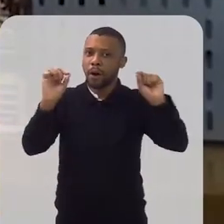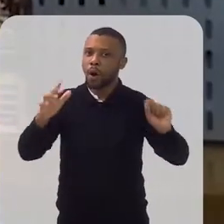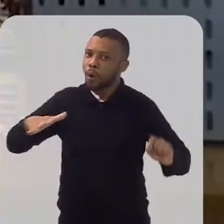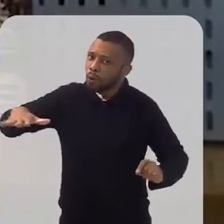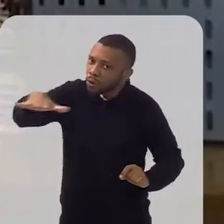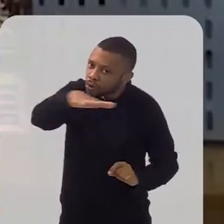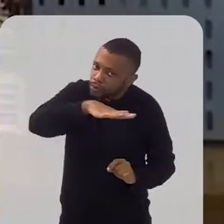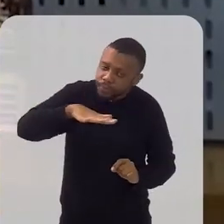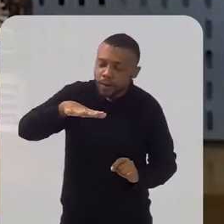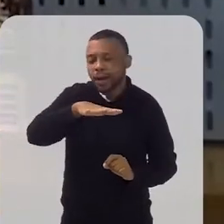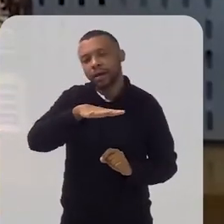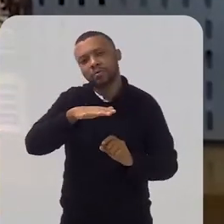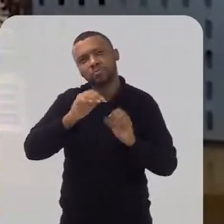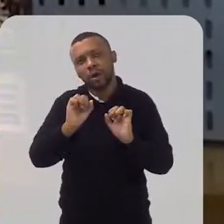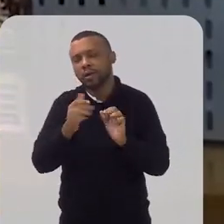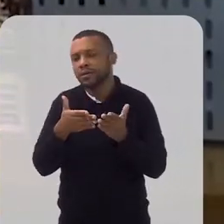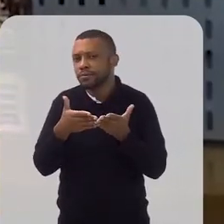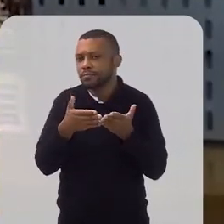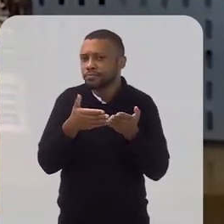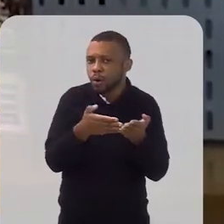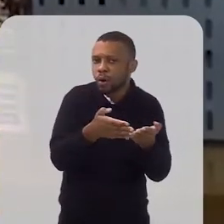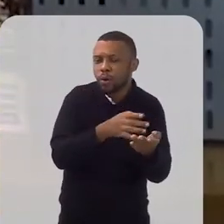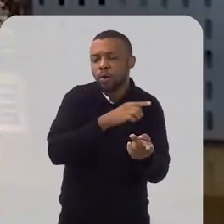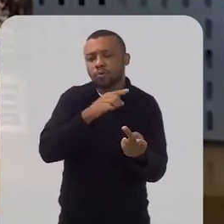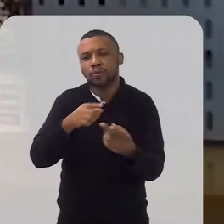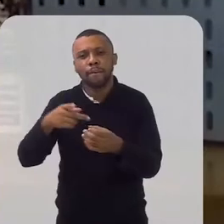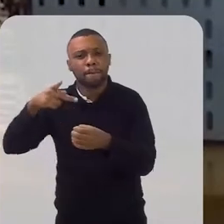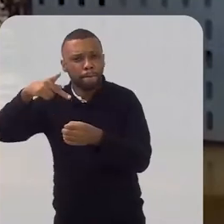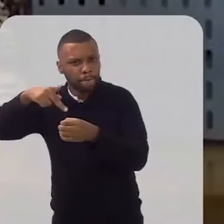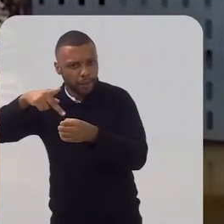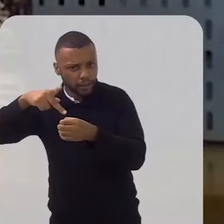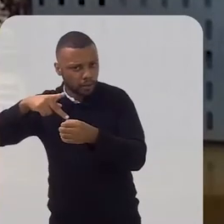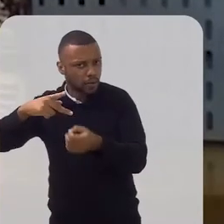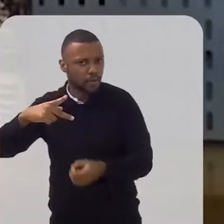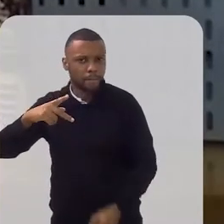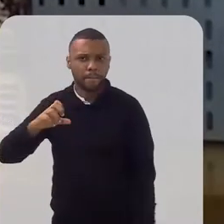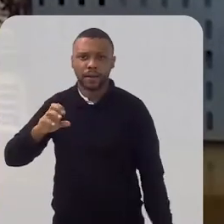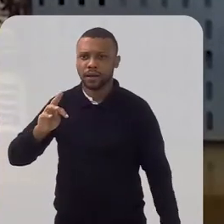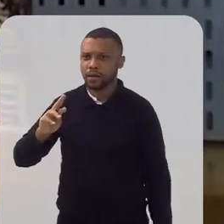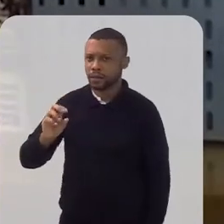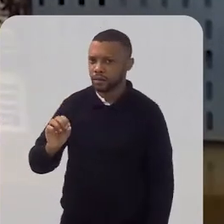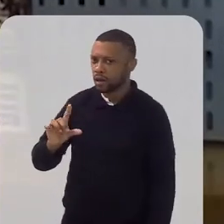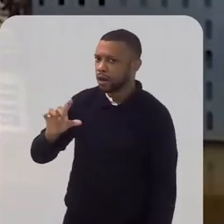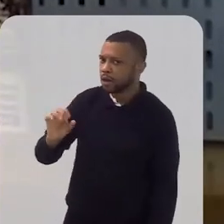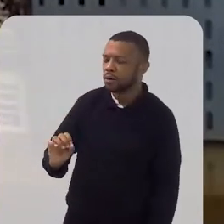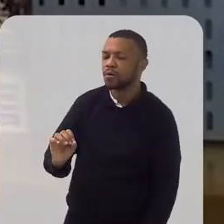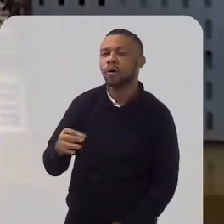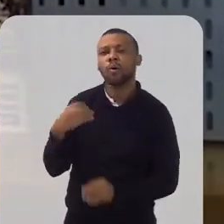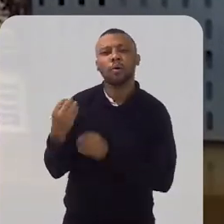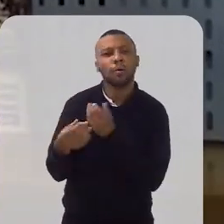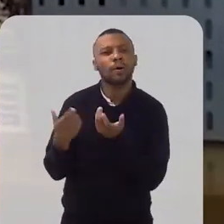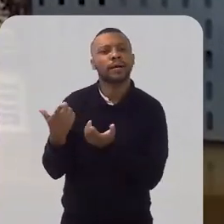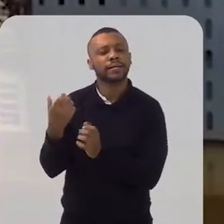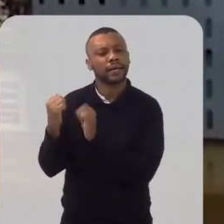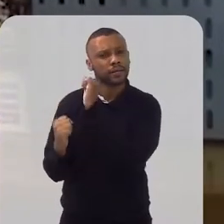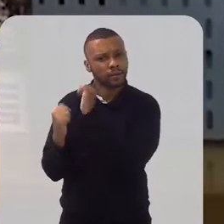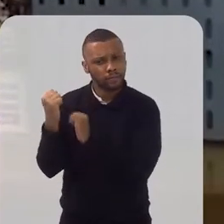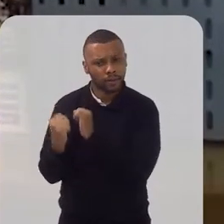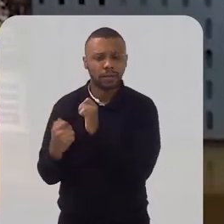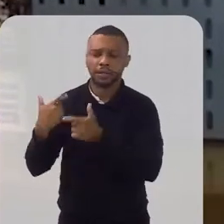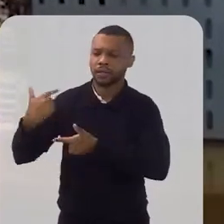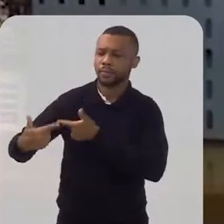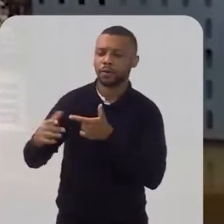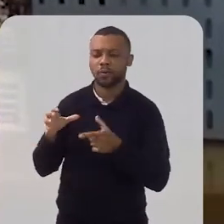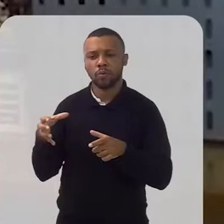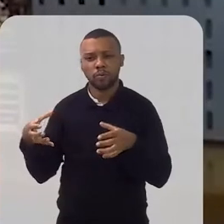se industrializando, seja com o porto, seja com o petróleo e outras empresas. Como é que essas empresas também podem atuar de uma forma